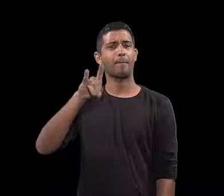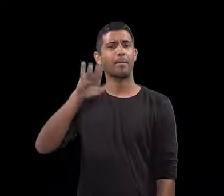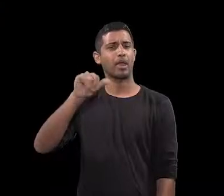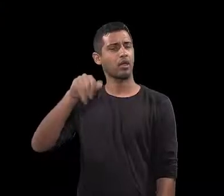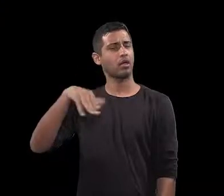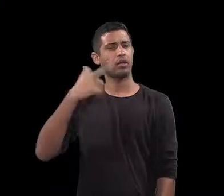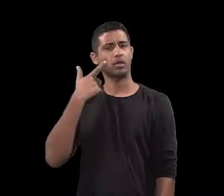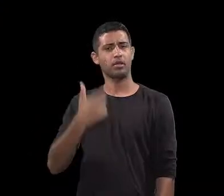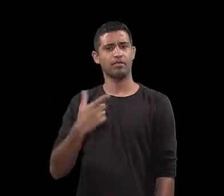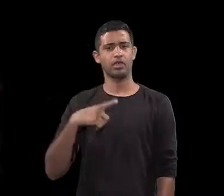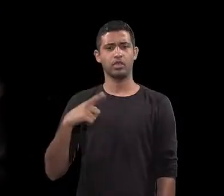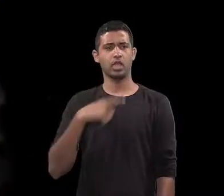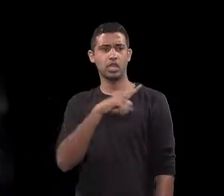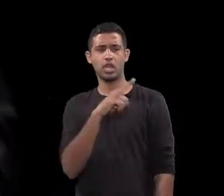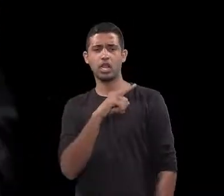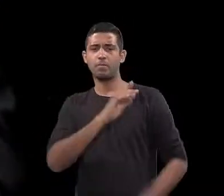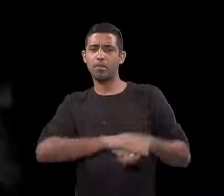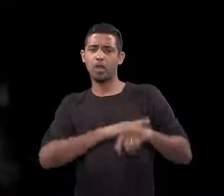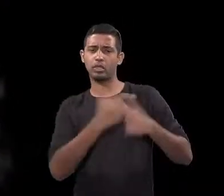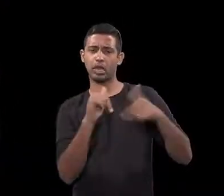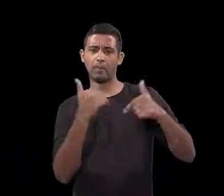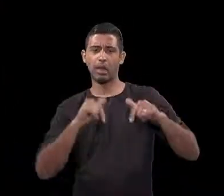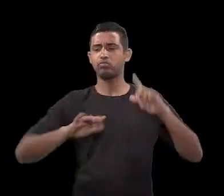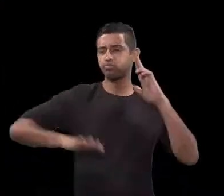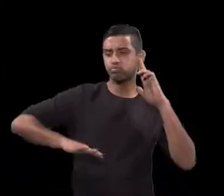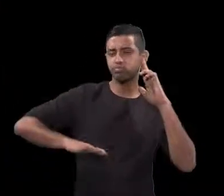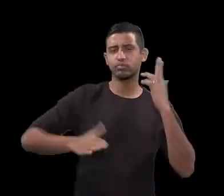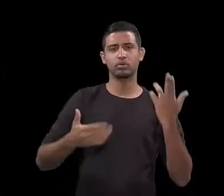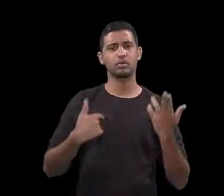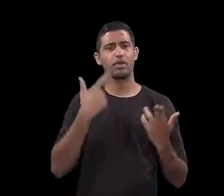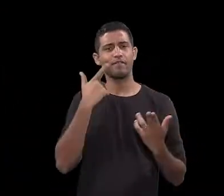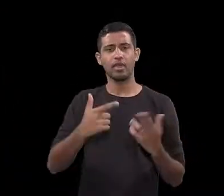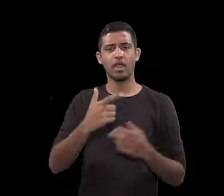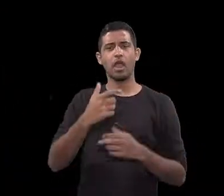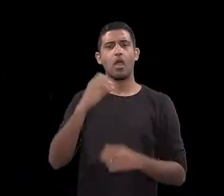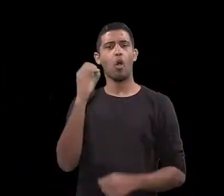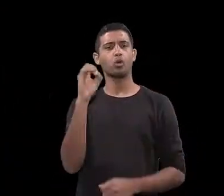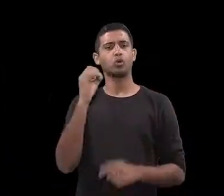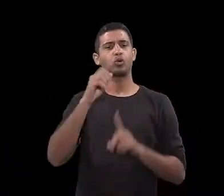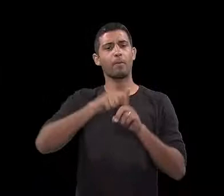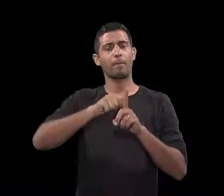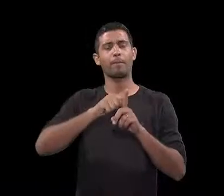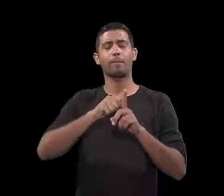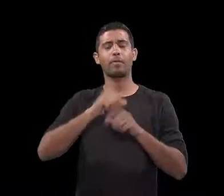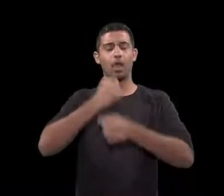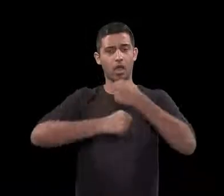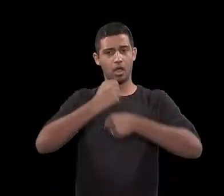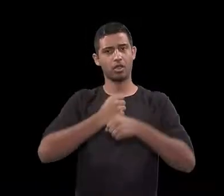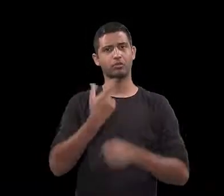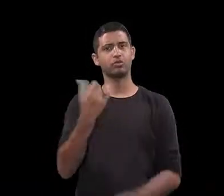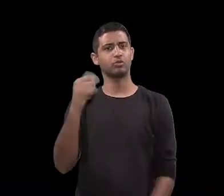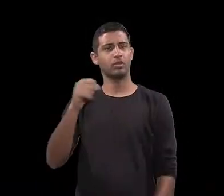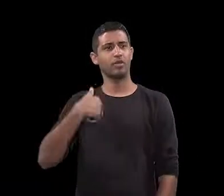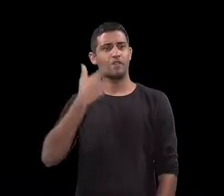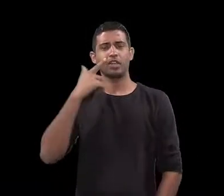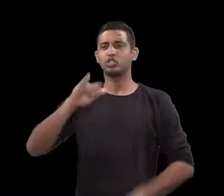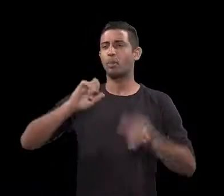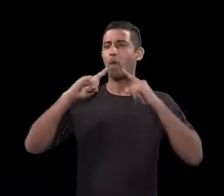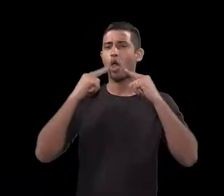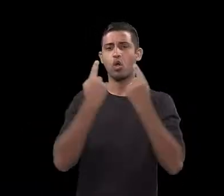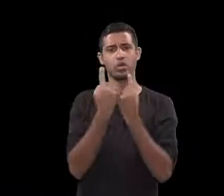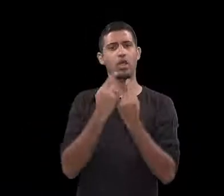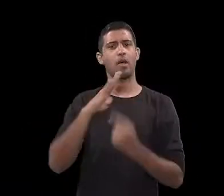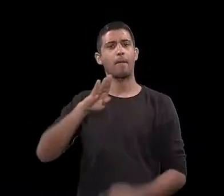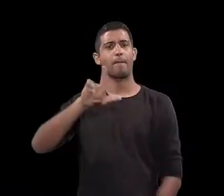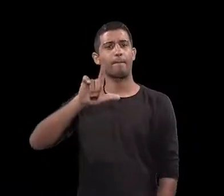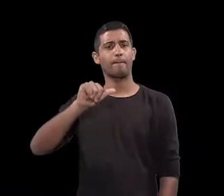Network, função que acumula com a de DJ de Black Music. Em outubro de 2018, organizou a conferência Black